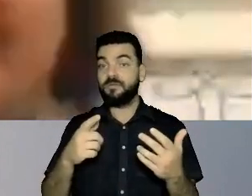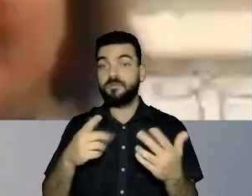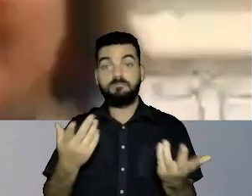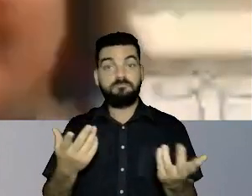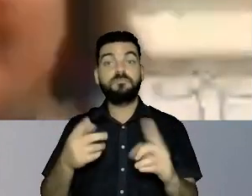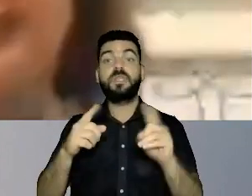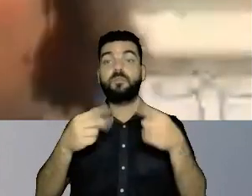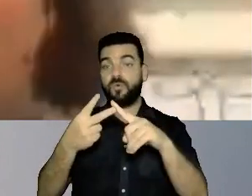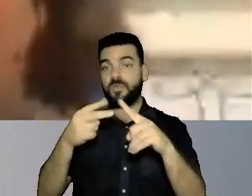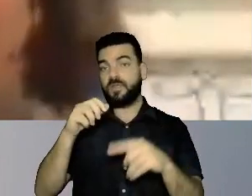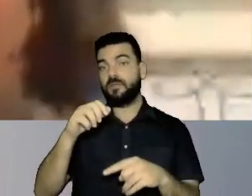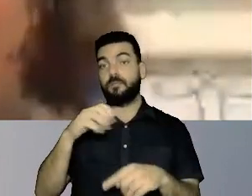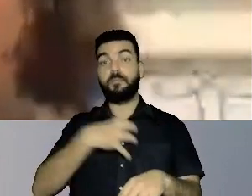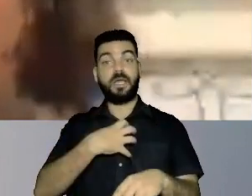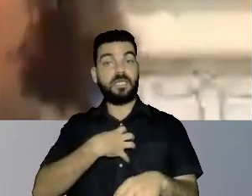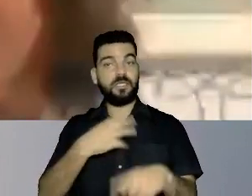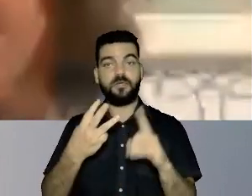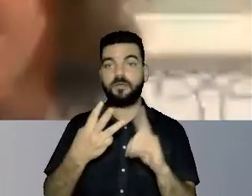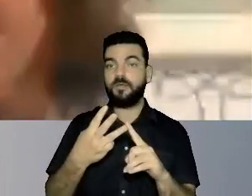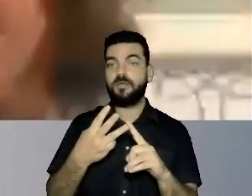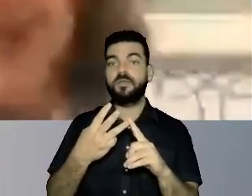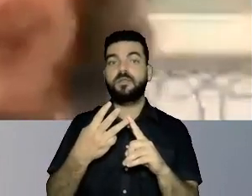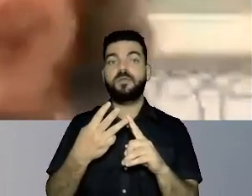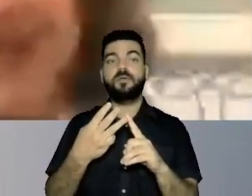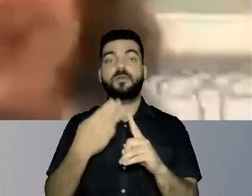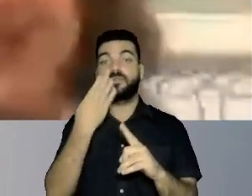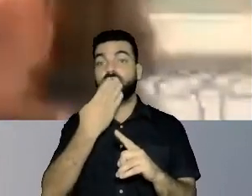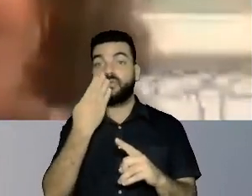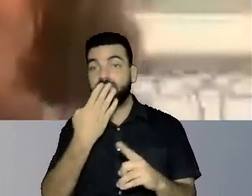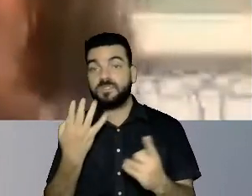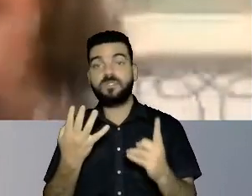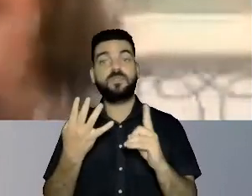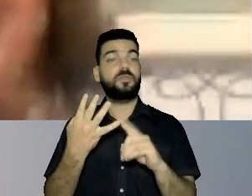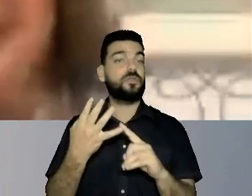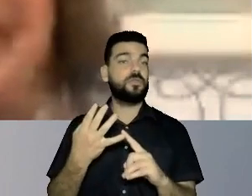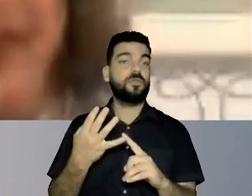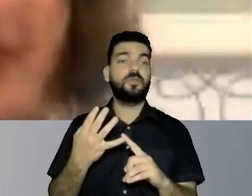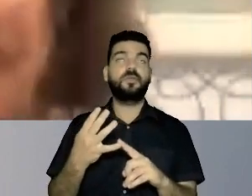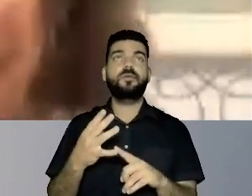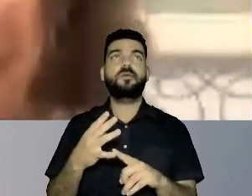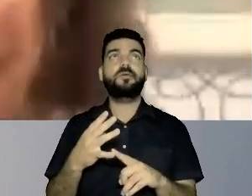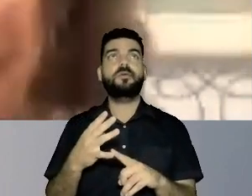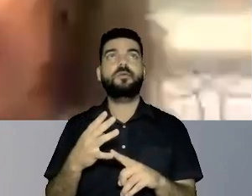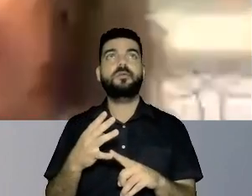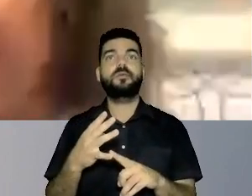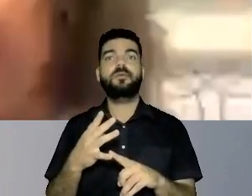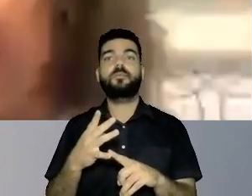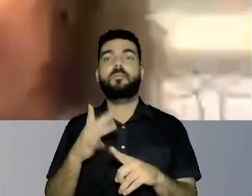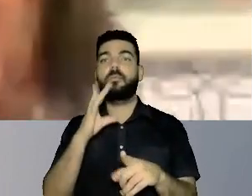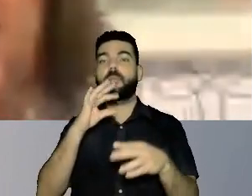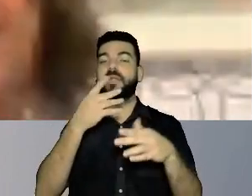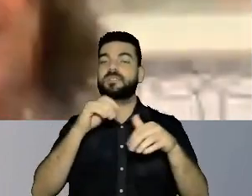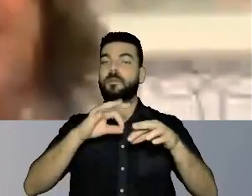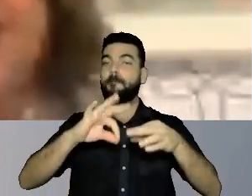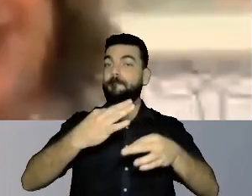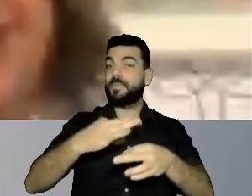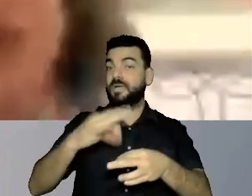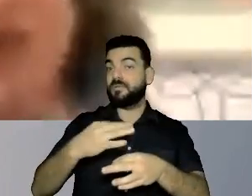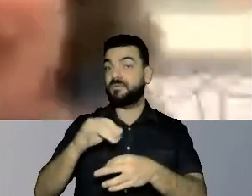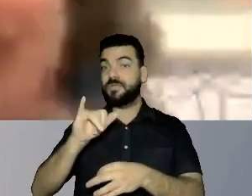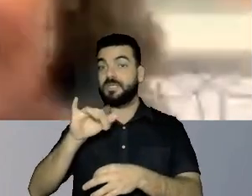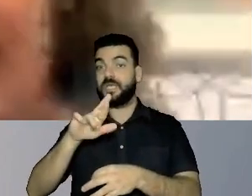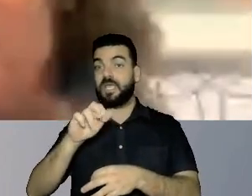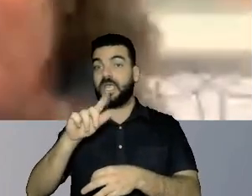femininos. O primeiro registro foi exatamente das paneleiras do Espírito Santo, teve a do acarajé, das baianas,